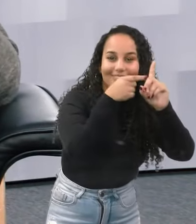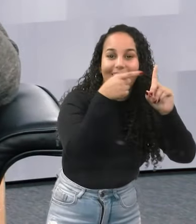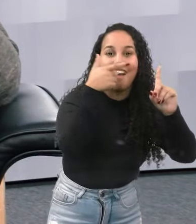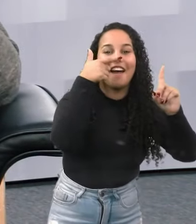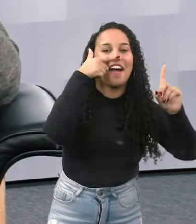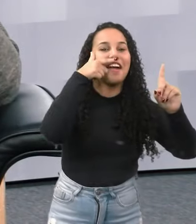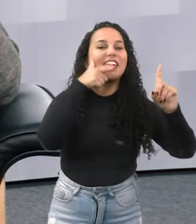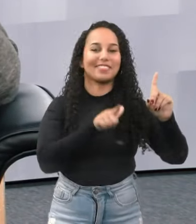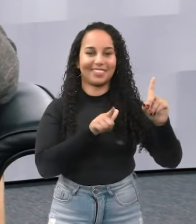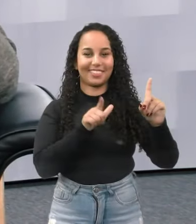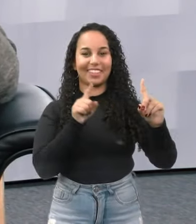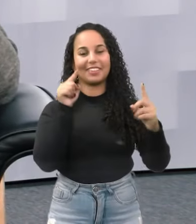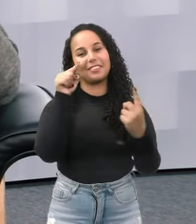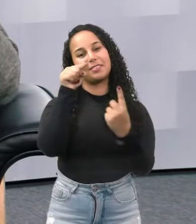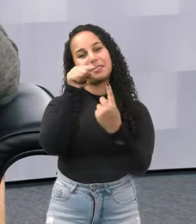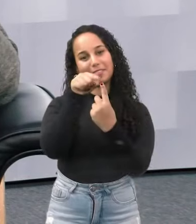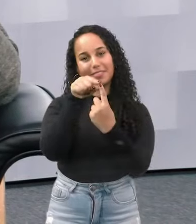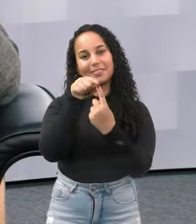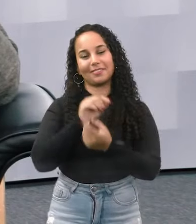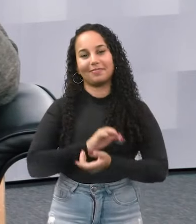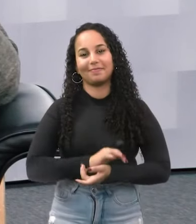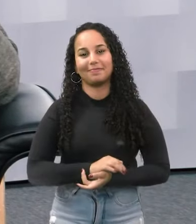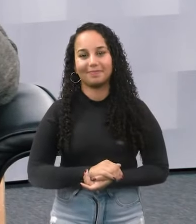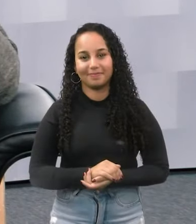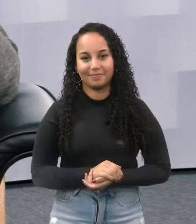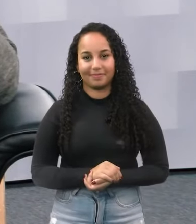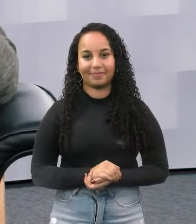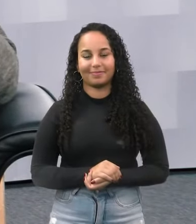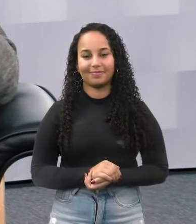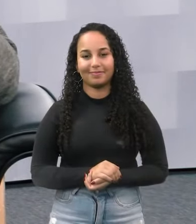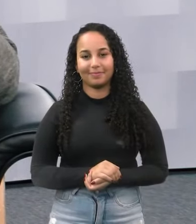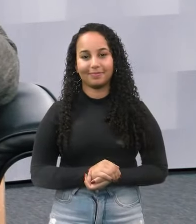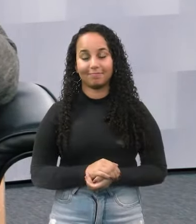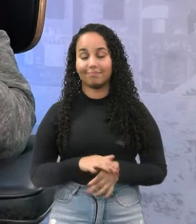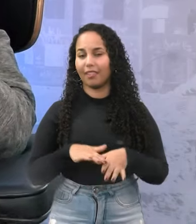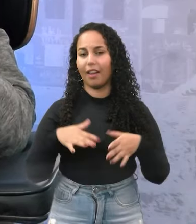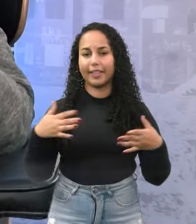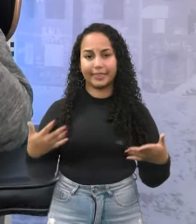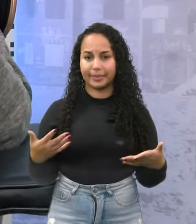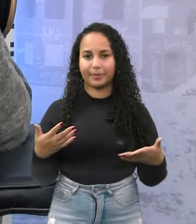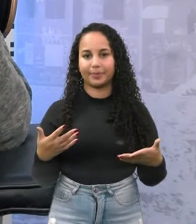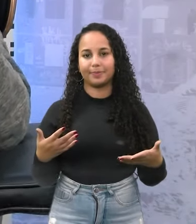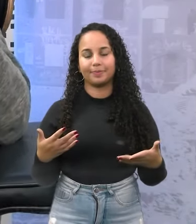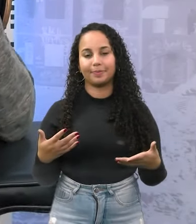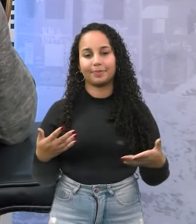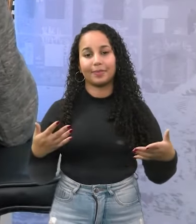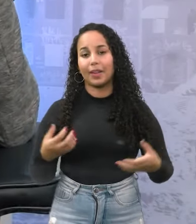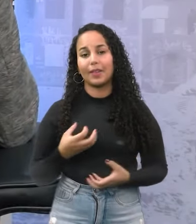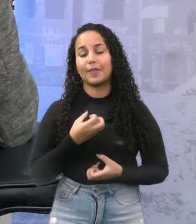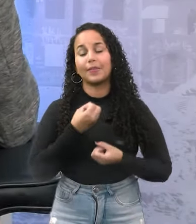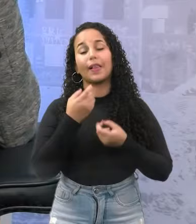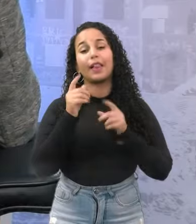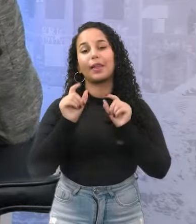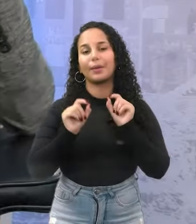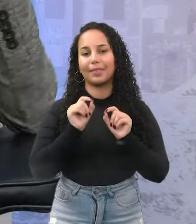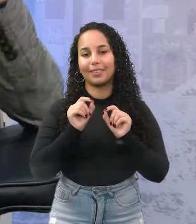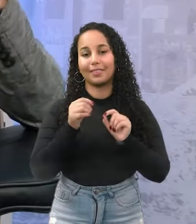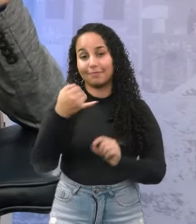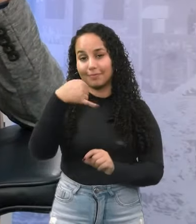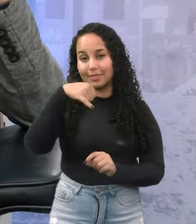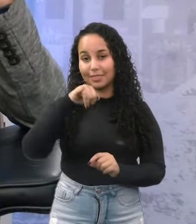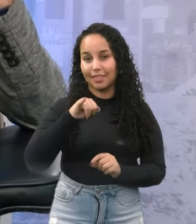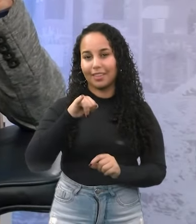desenfreadamente até atingirem o objetivo, que é a fecundação do óvulo. O que eu diria para você é que